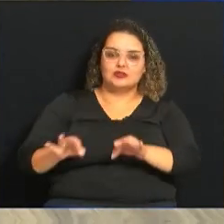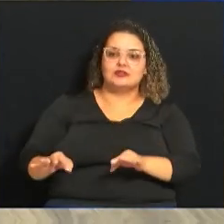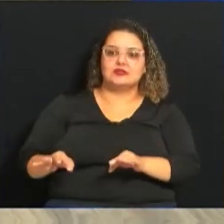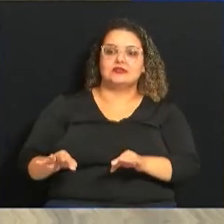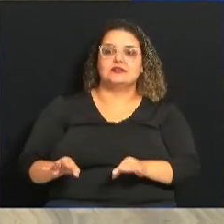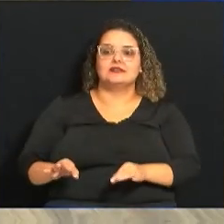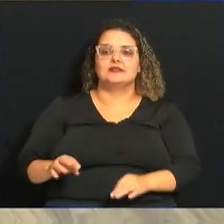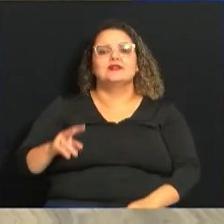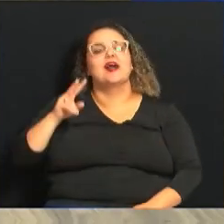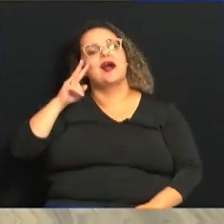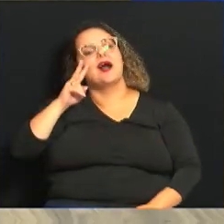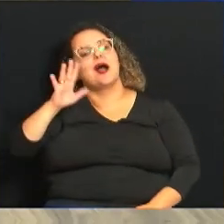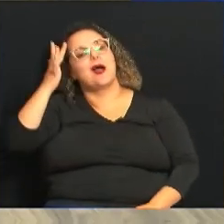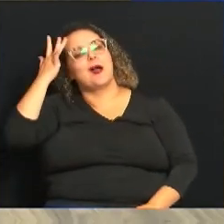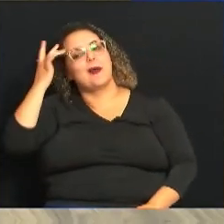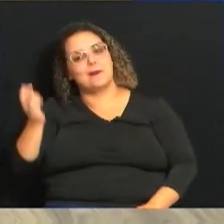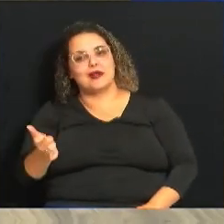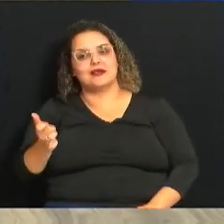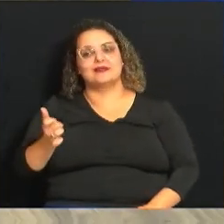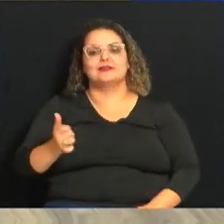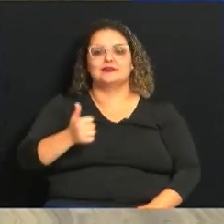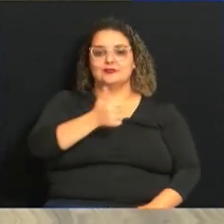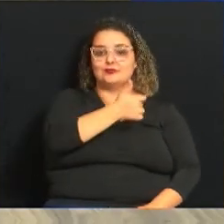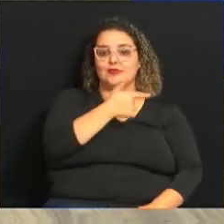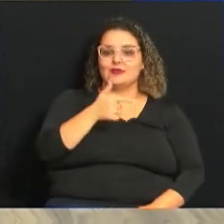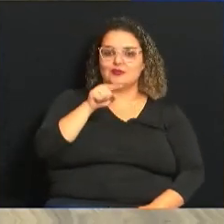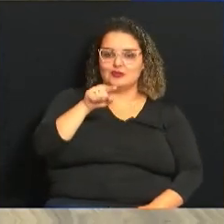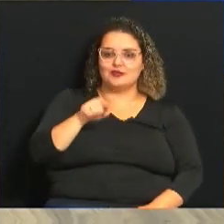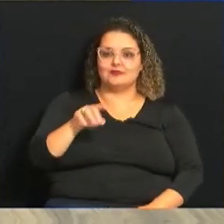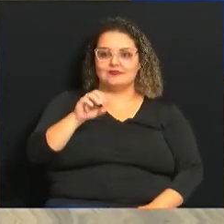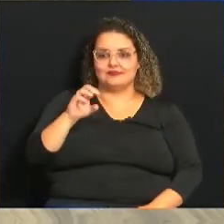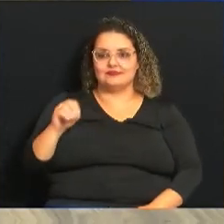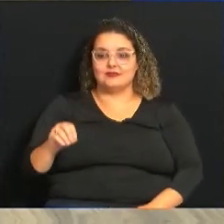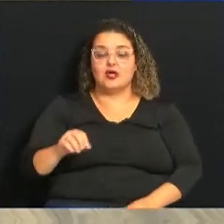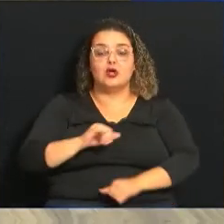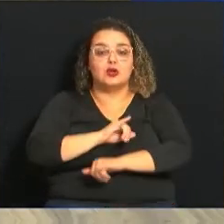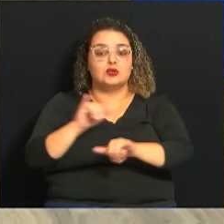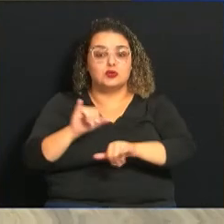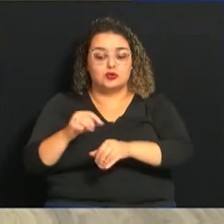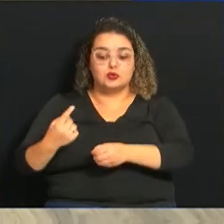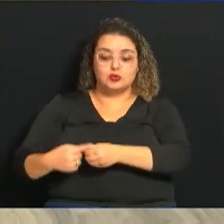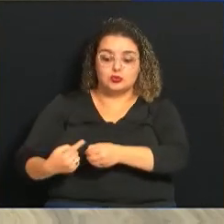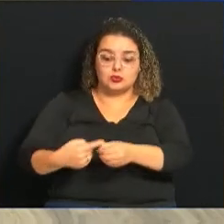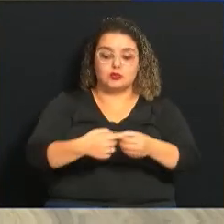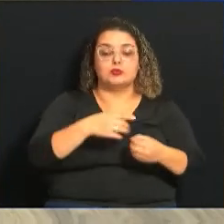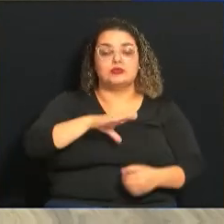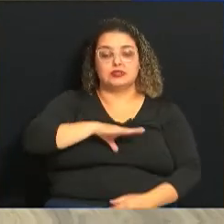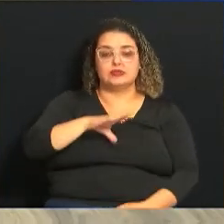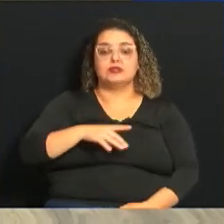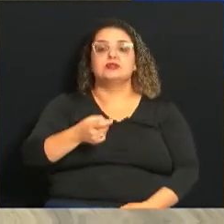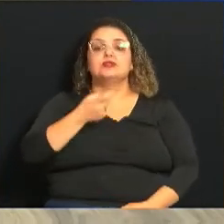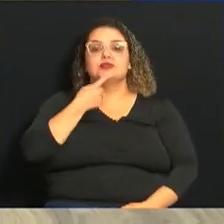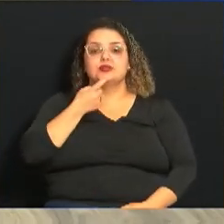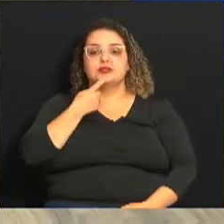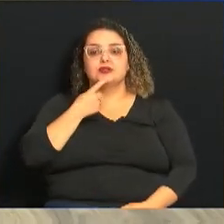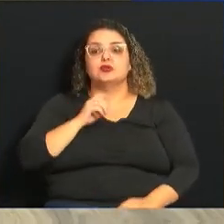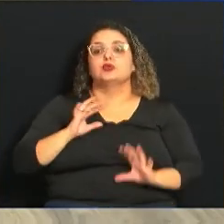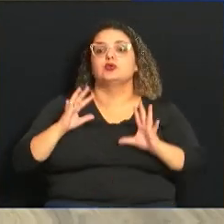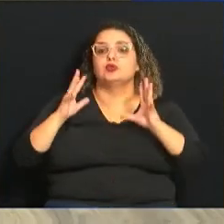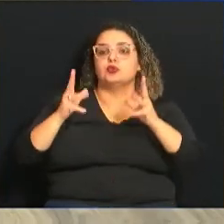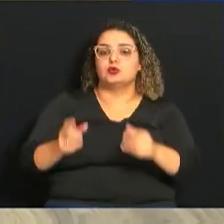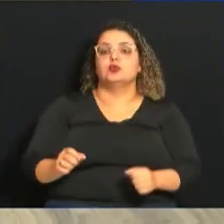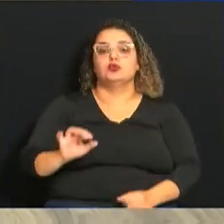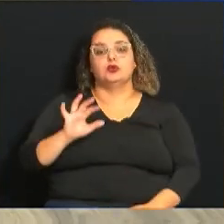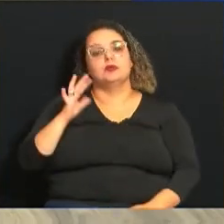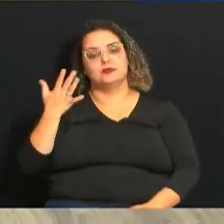nos vemos amanhã, a partir do meio-dia, com as notícias da Metrópole de Campinas, atualizando o que acontece pela nossa